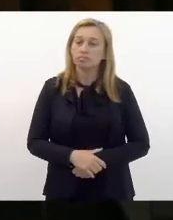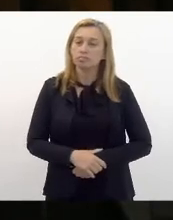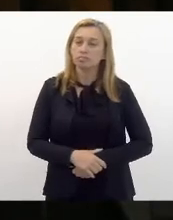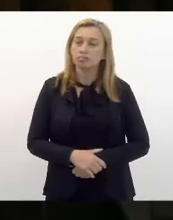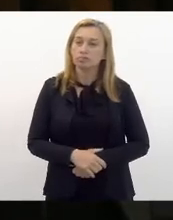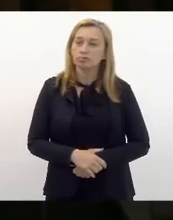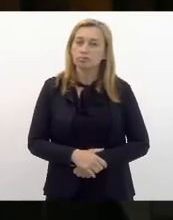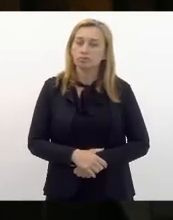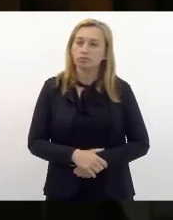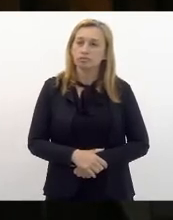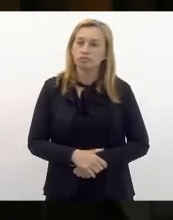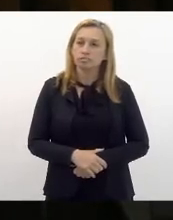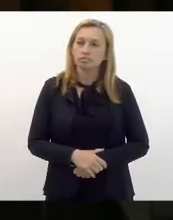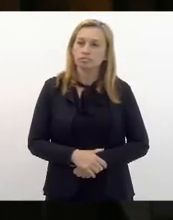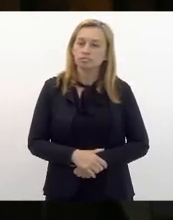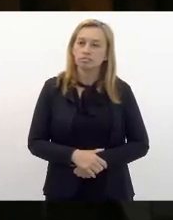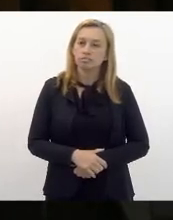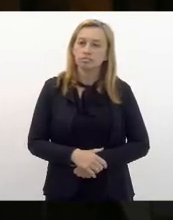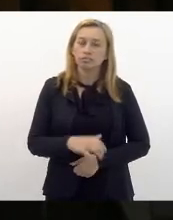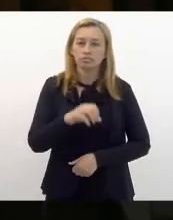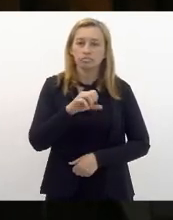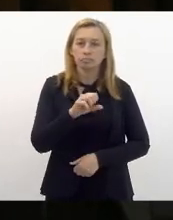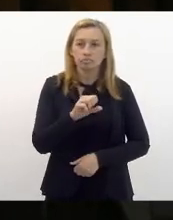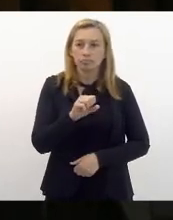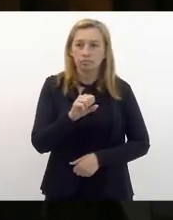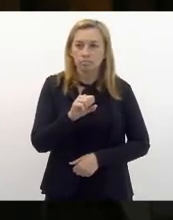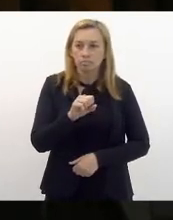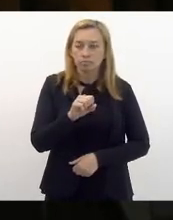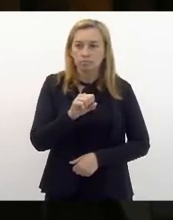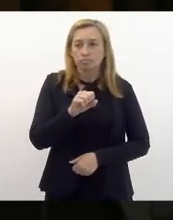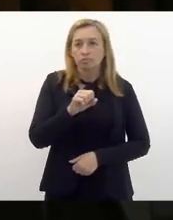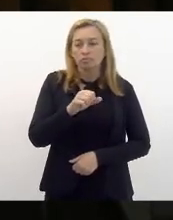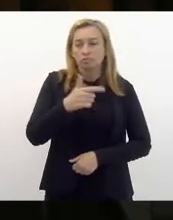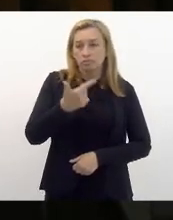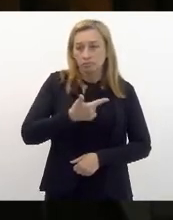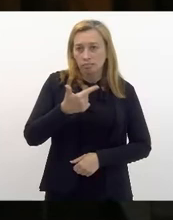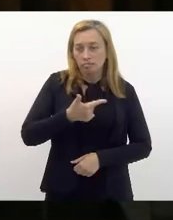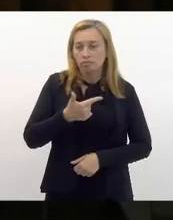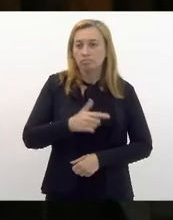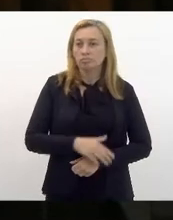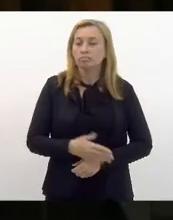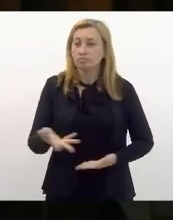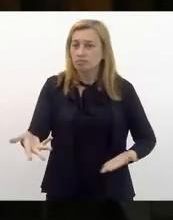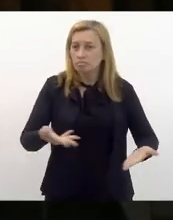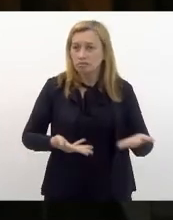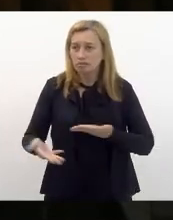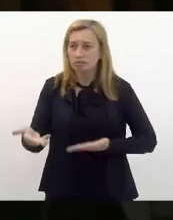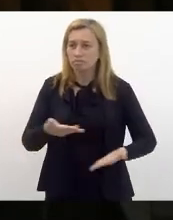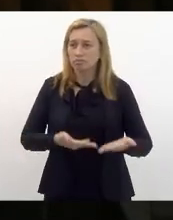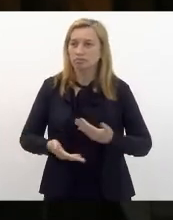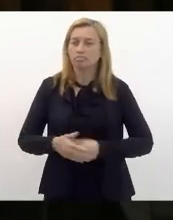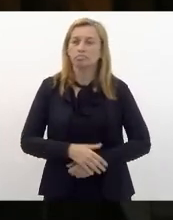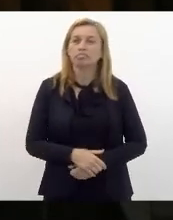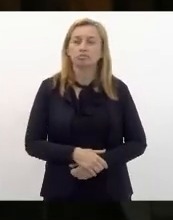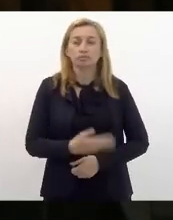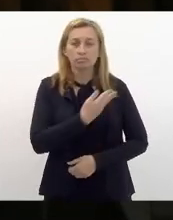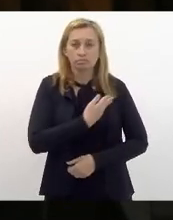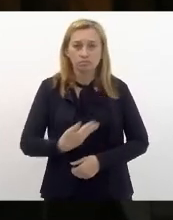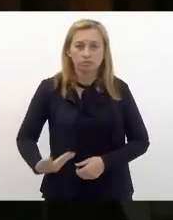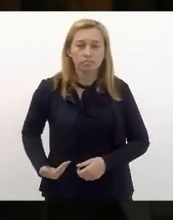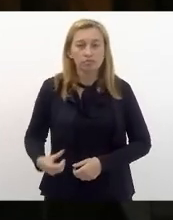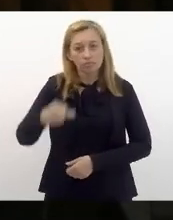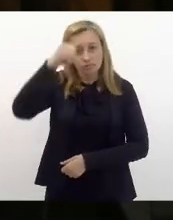os códigos vants secundários que participo do